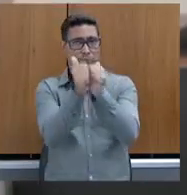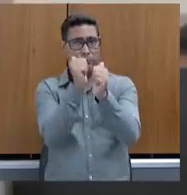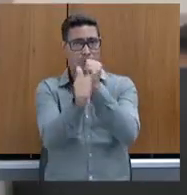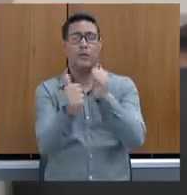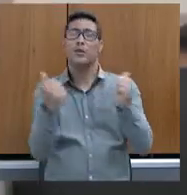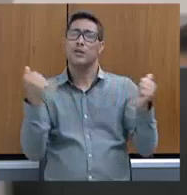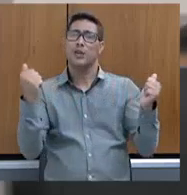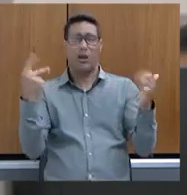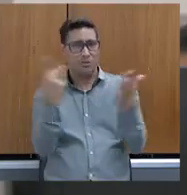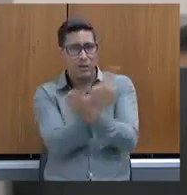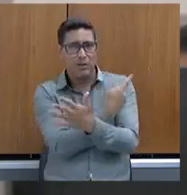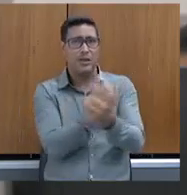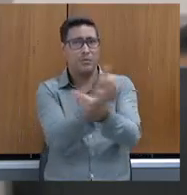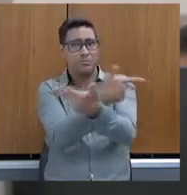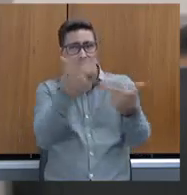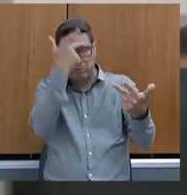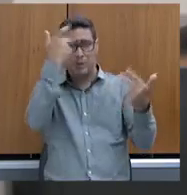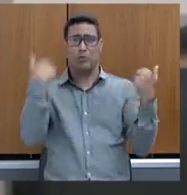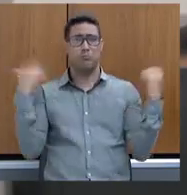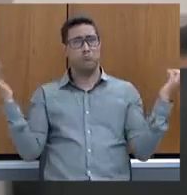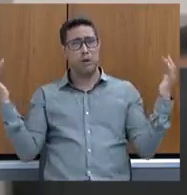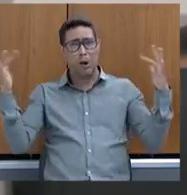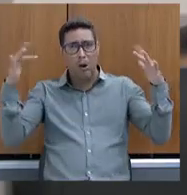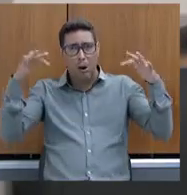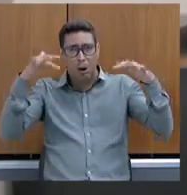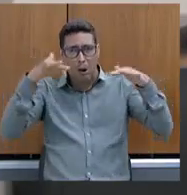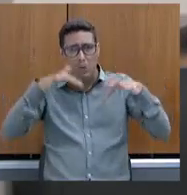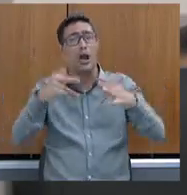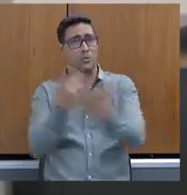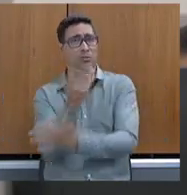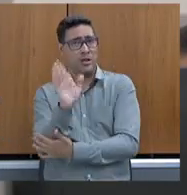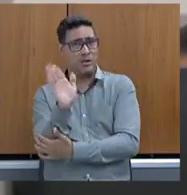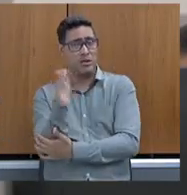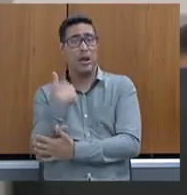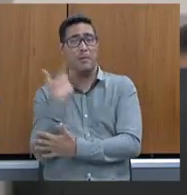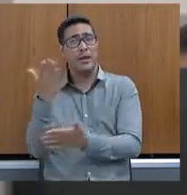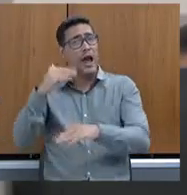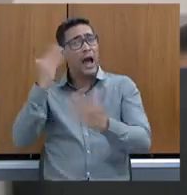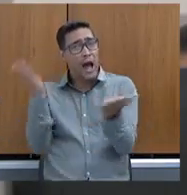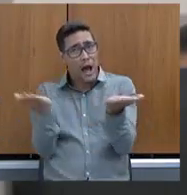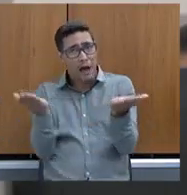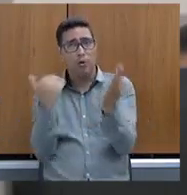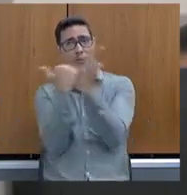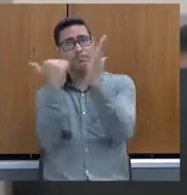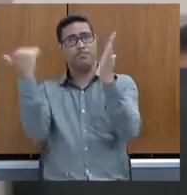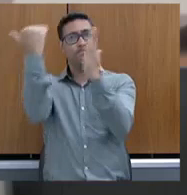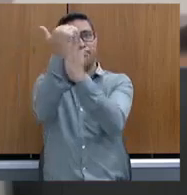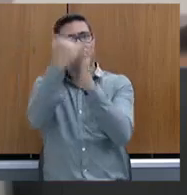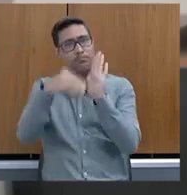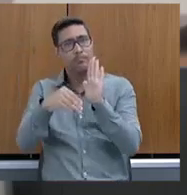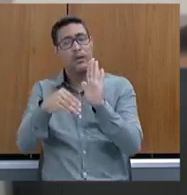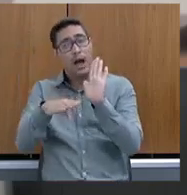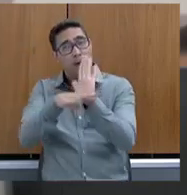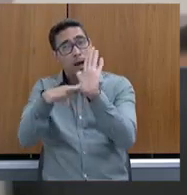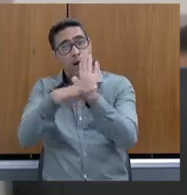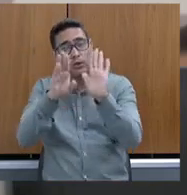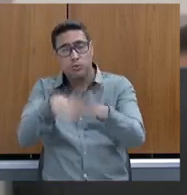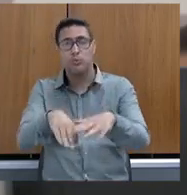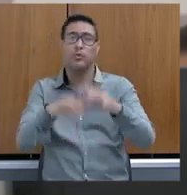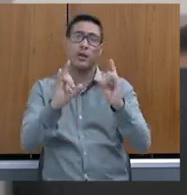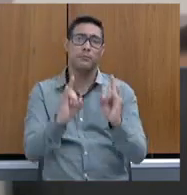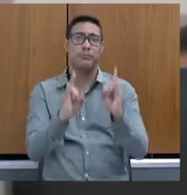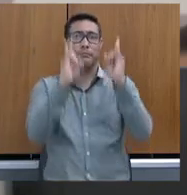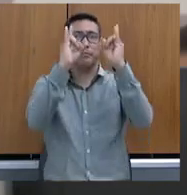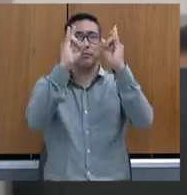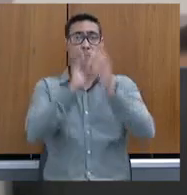aconteceram em Belo Horizonte mas que voltou com uma força muito grande e tem salvado a rede hoteleira nós estamos agora com os principais